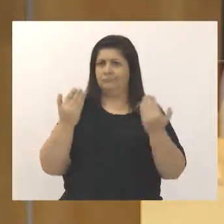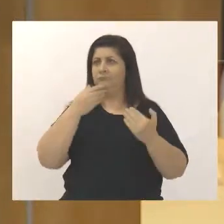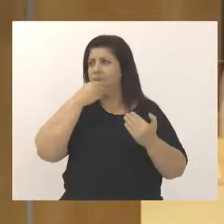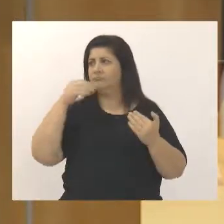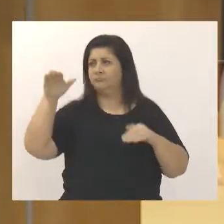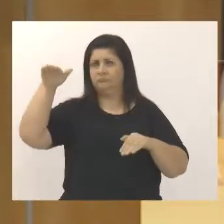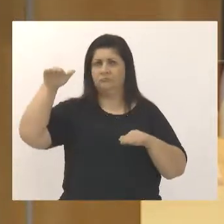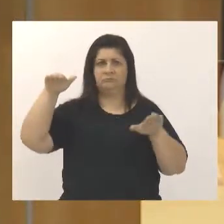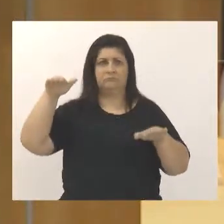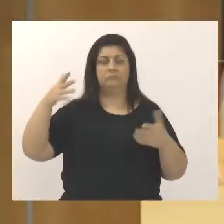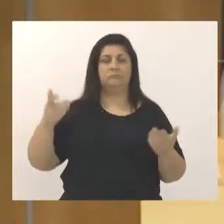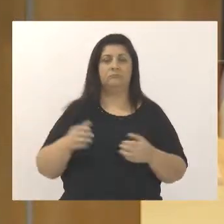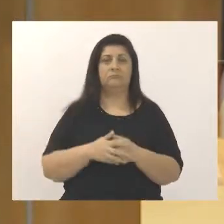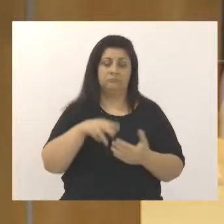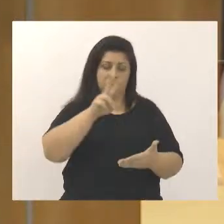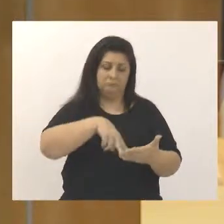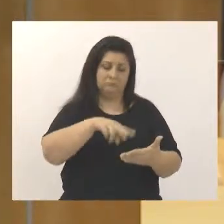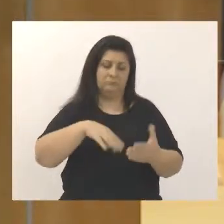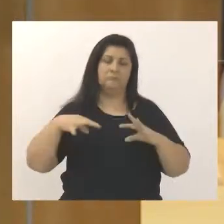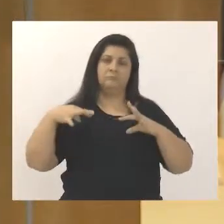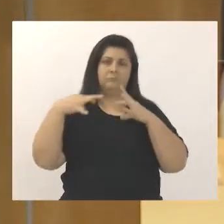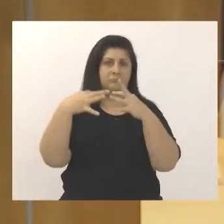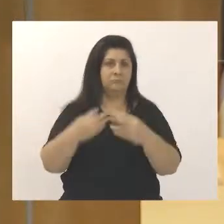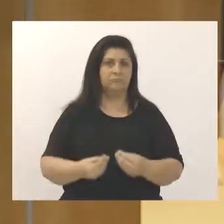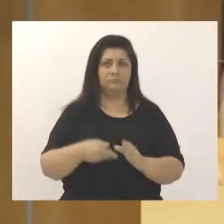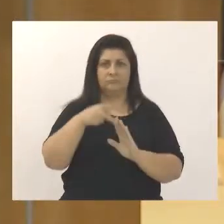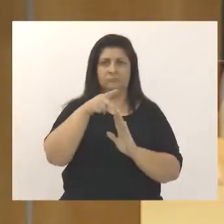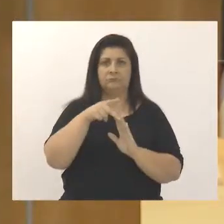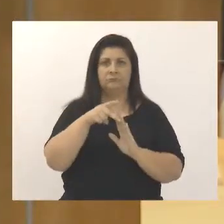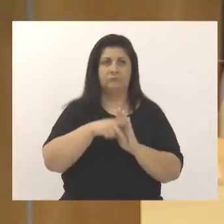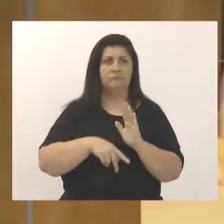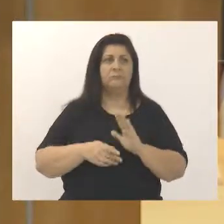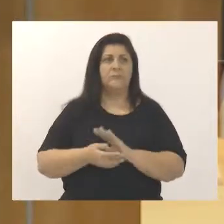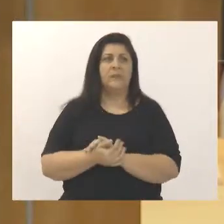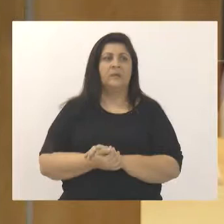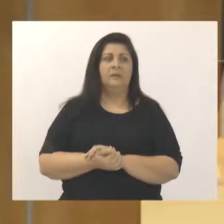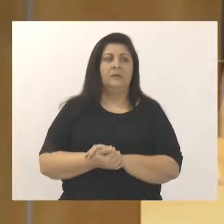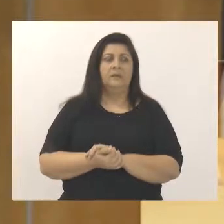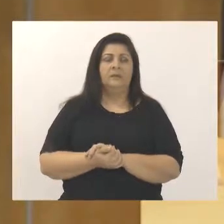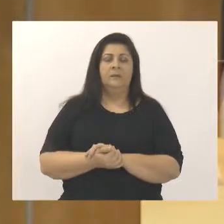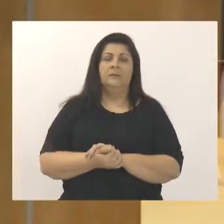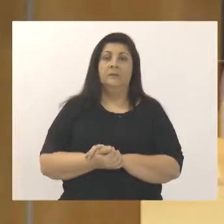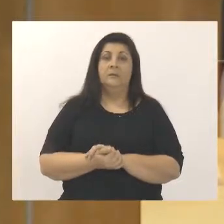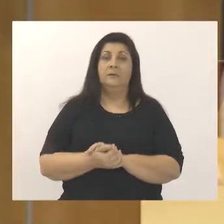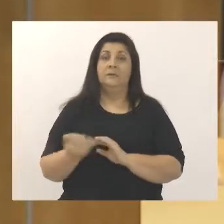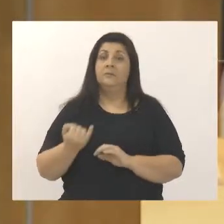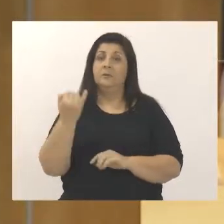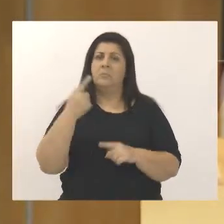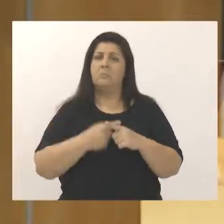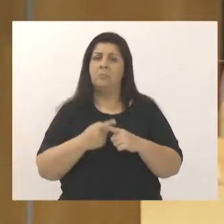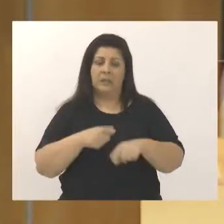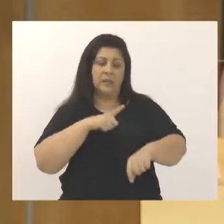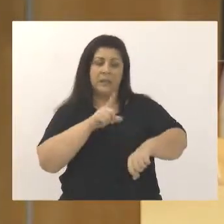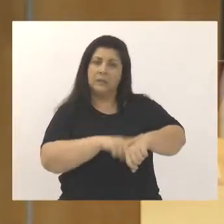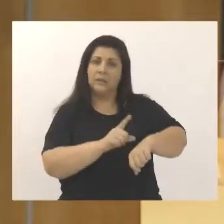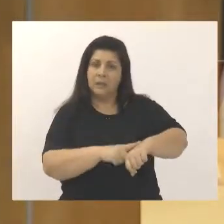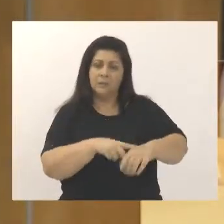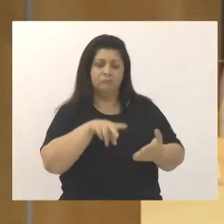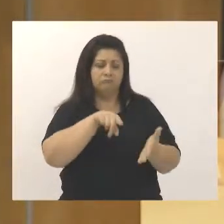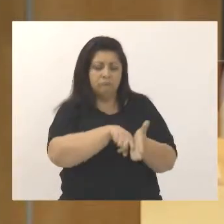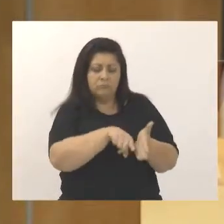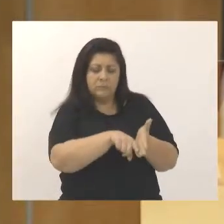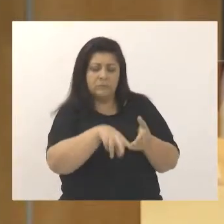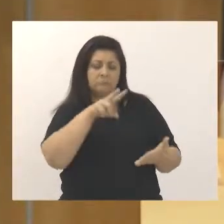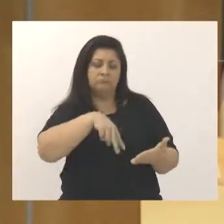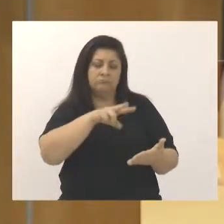o prazer de ler todo esse projeto. Acho que foi importante quando pediu a suspensão, Lucimar, desse projeto, que a gente acompanhou olhando.